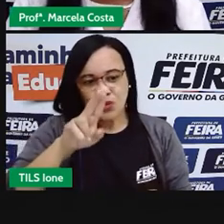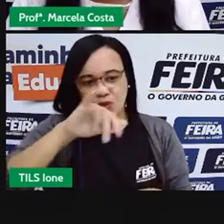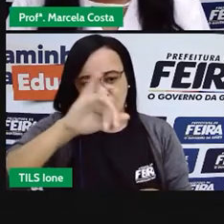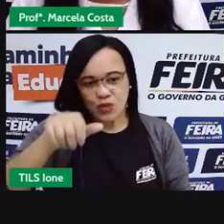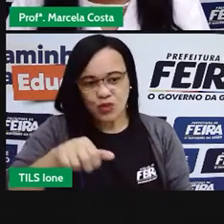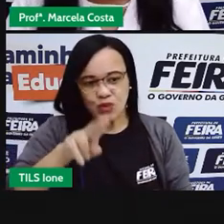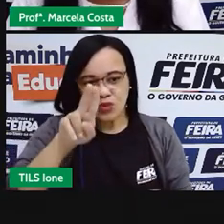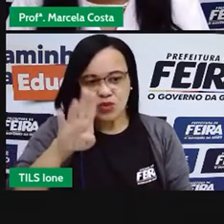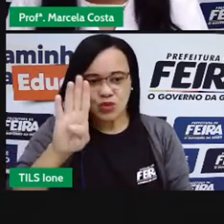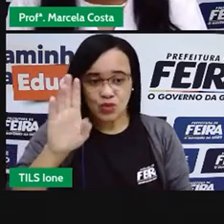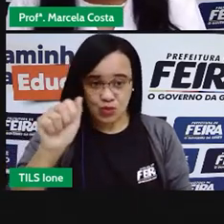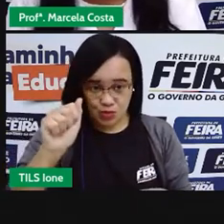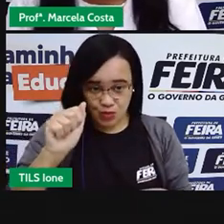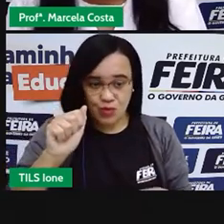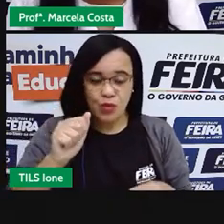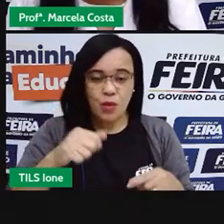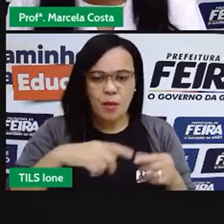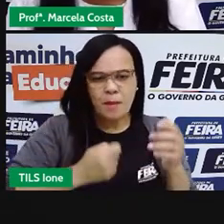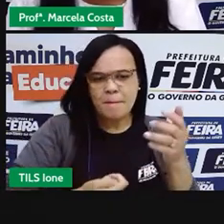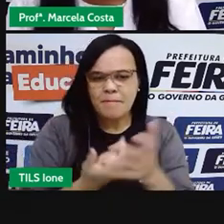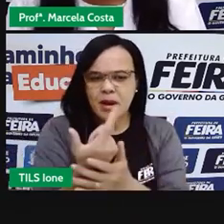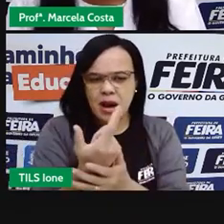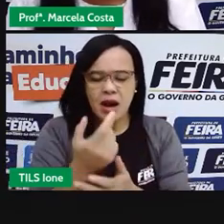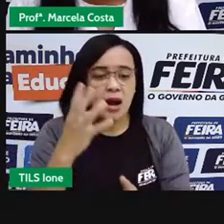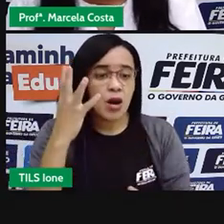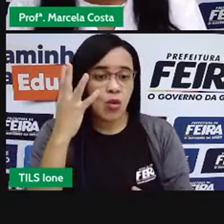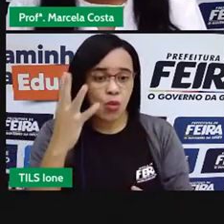valor R$ 4,00.